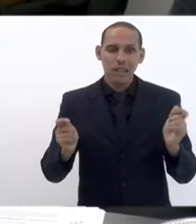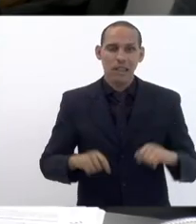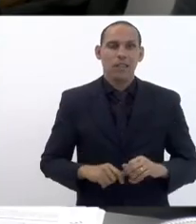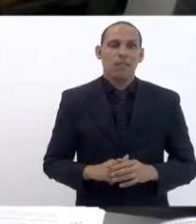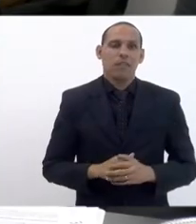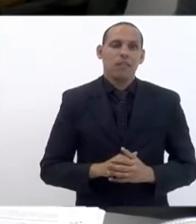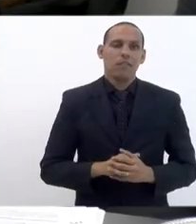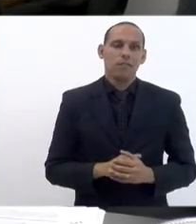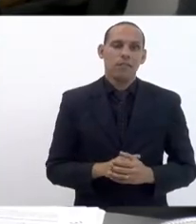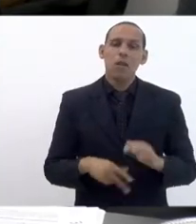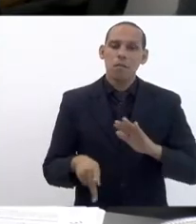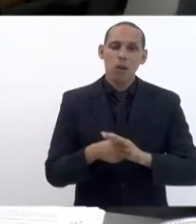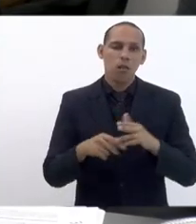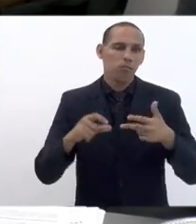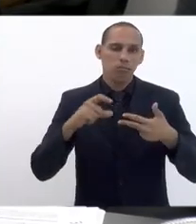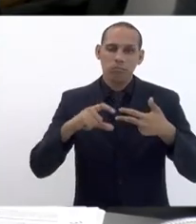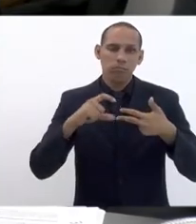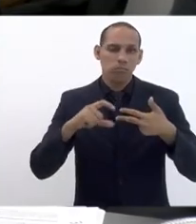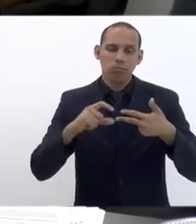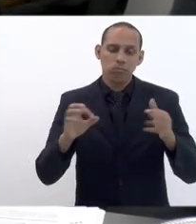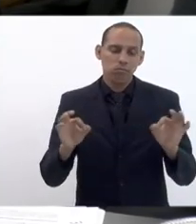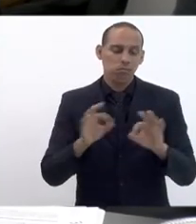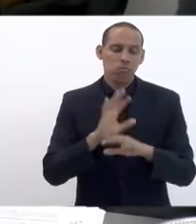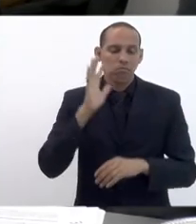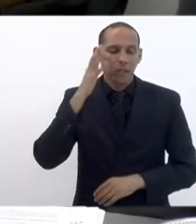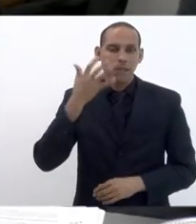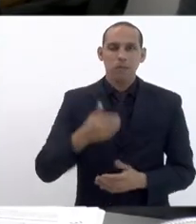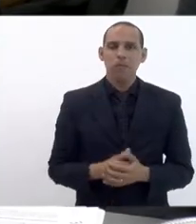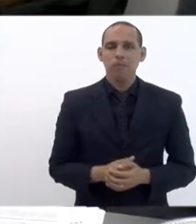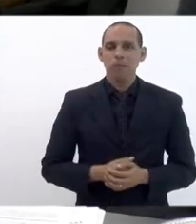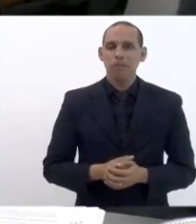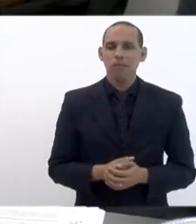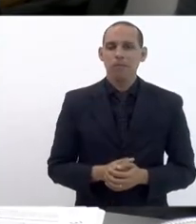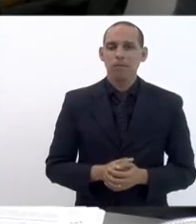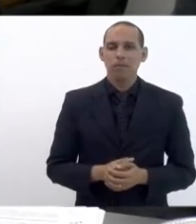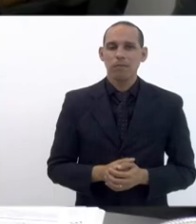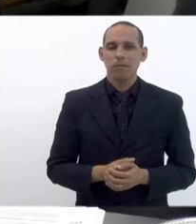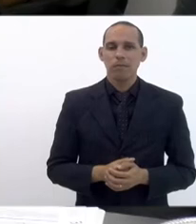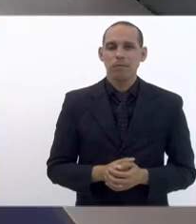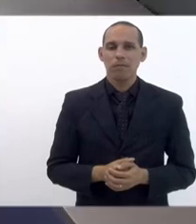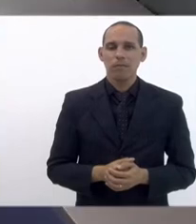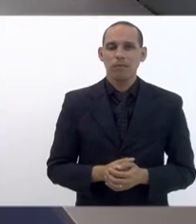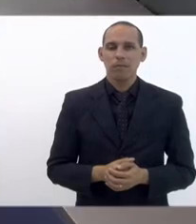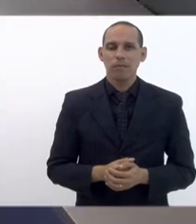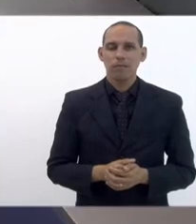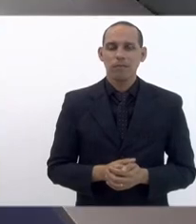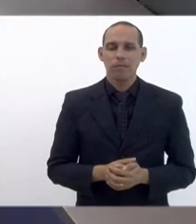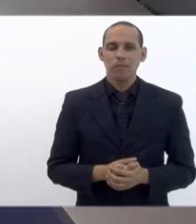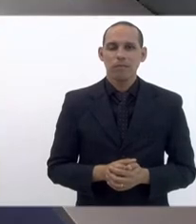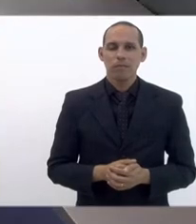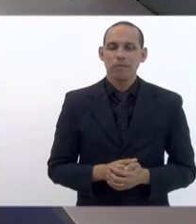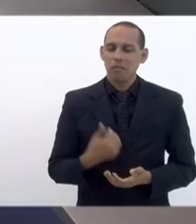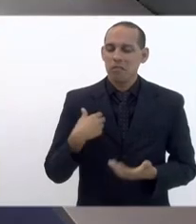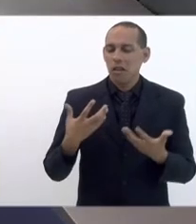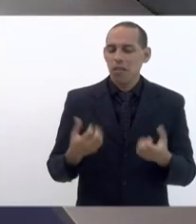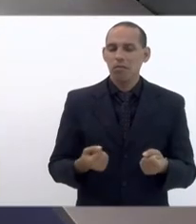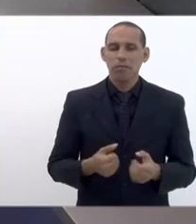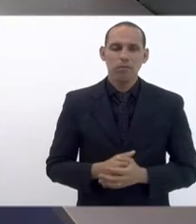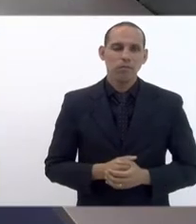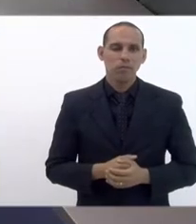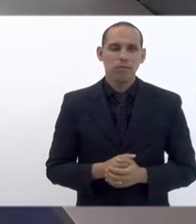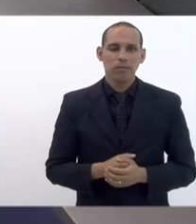por parte do Poder Executivo. Aí está resolvido o vício. Não preciso. Eu acato.